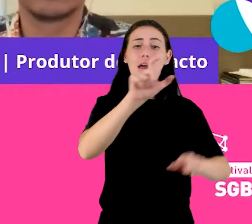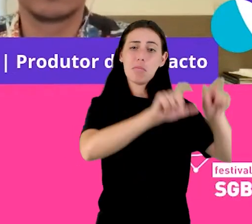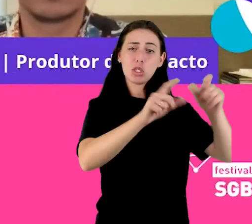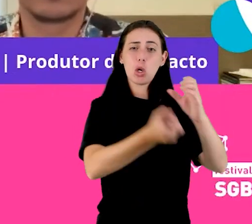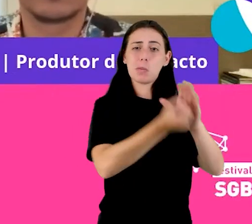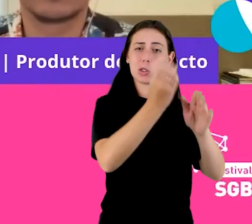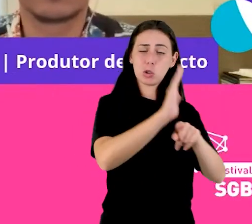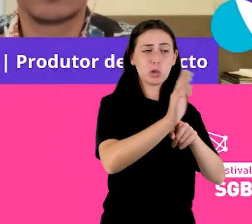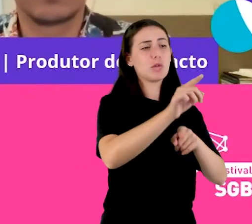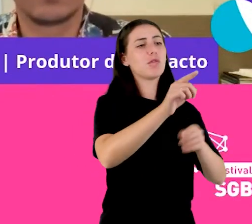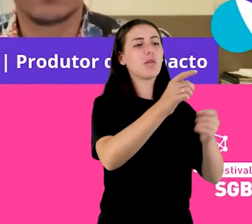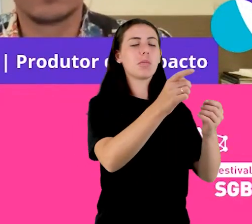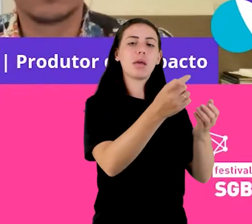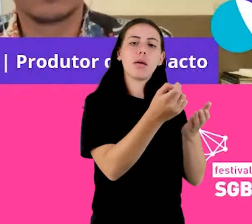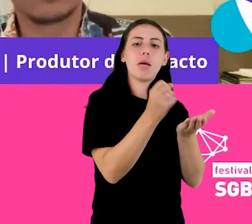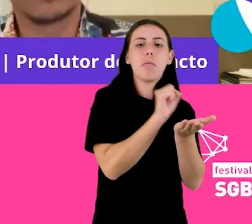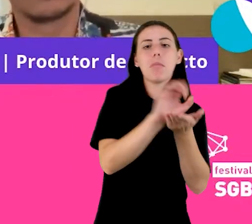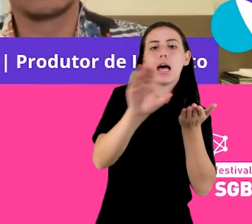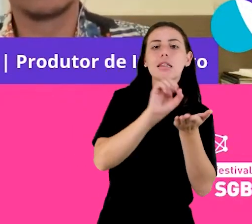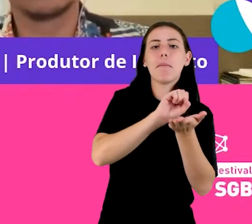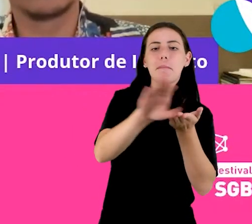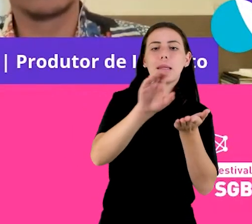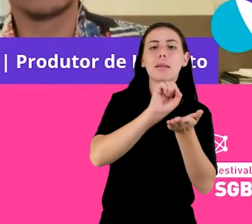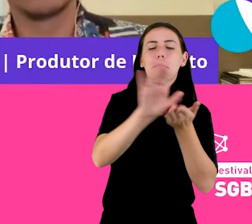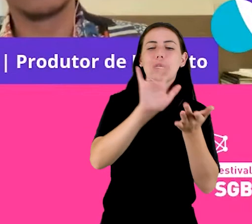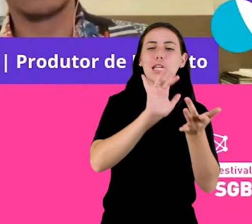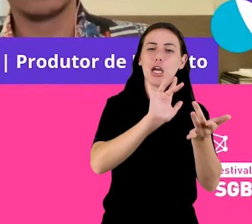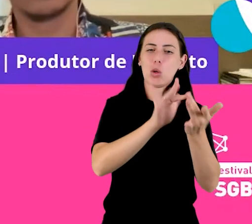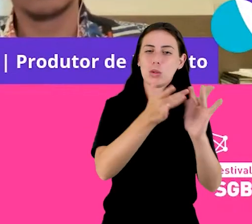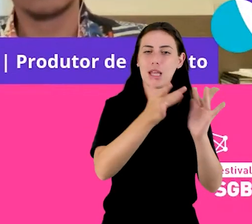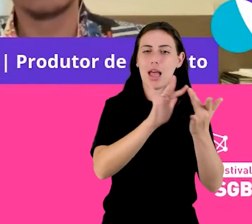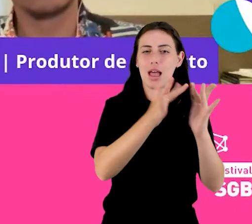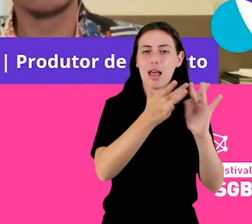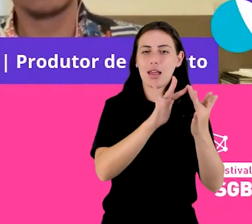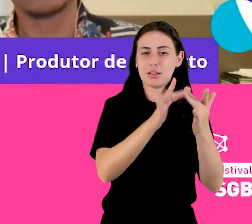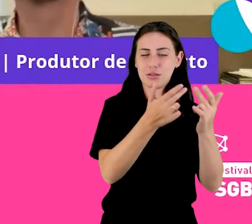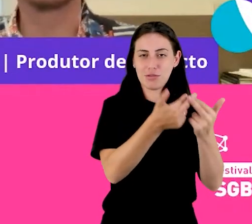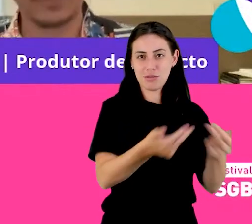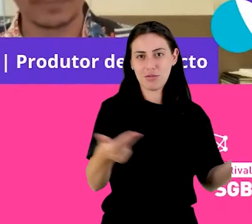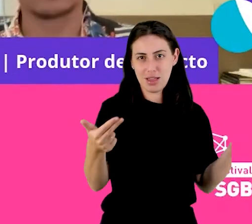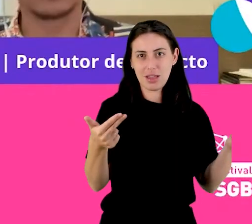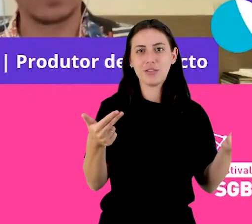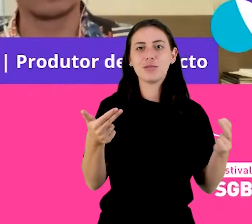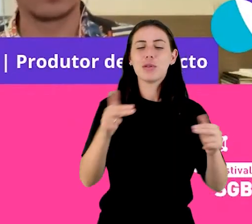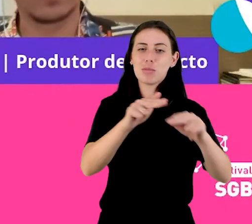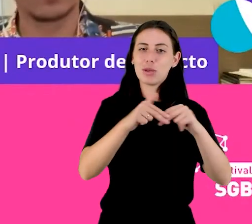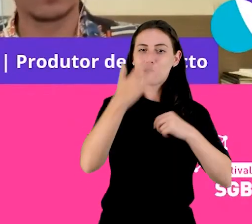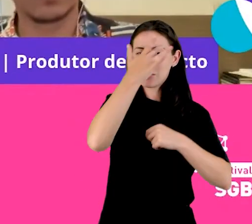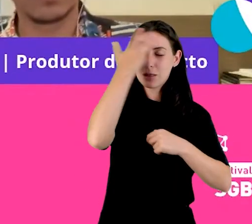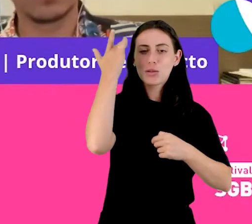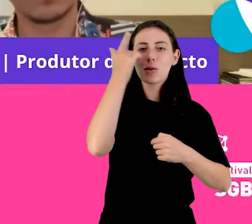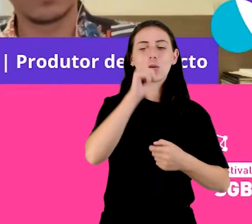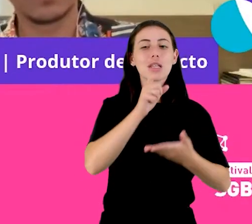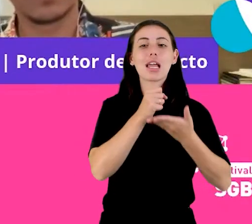o Limiar, e aí as pessoas de diferentes produtoras começam a falar, eu tenho esse contato. Aí, lá